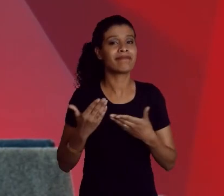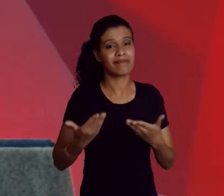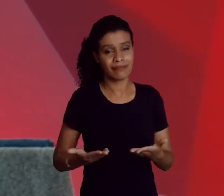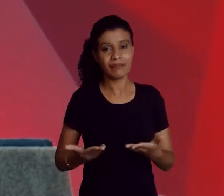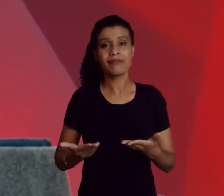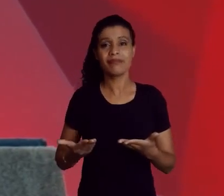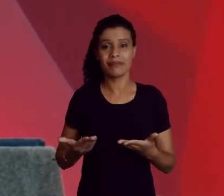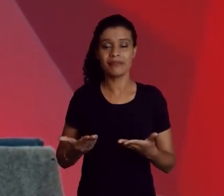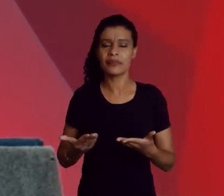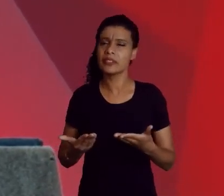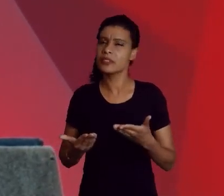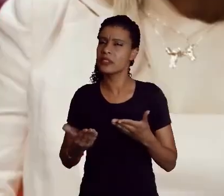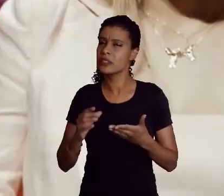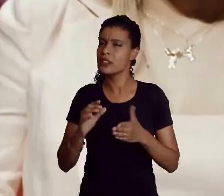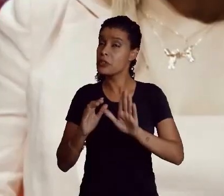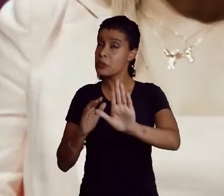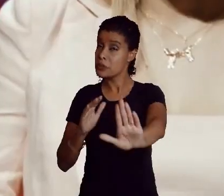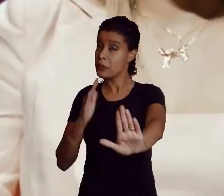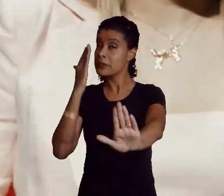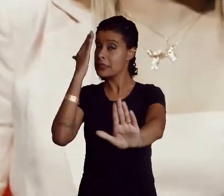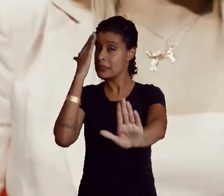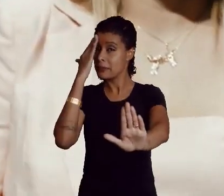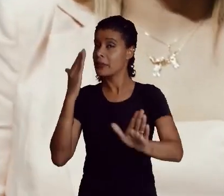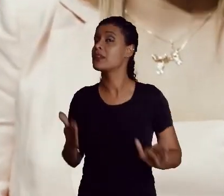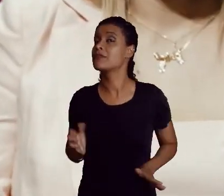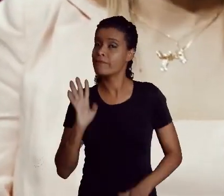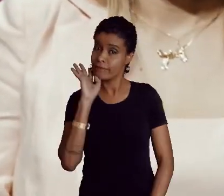um momento lá, só pra vocês entenderem assim, pra vocês terem uma noção de como foi legal.